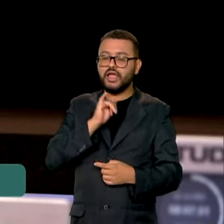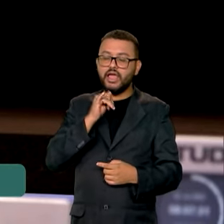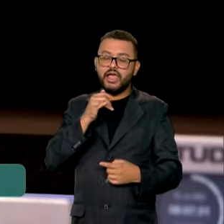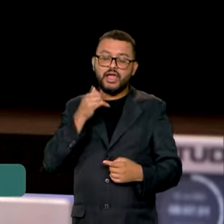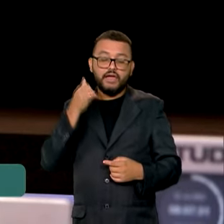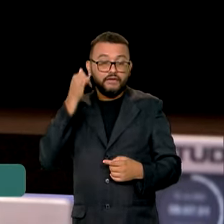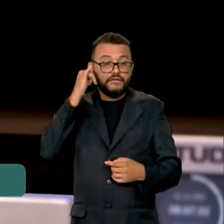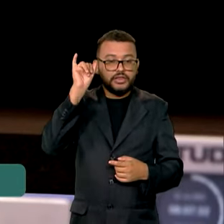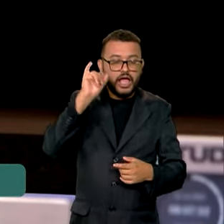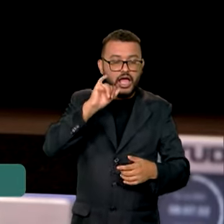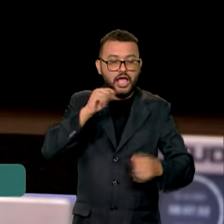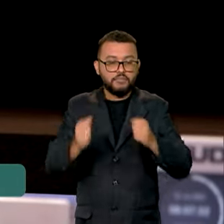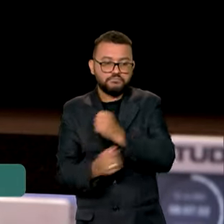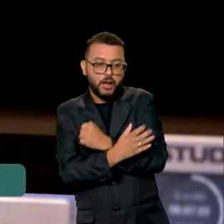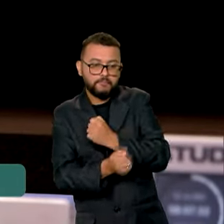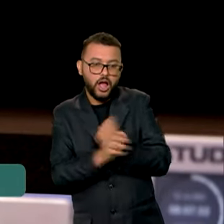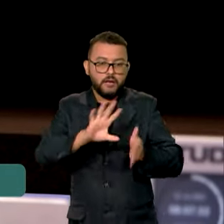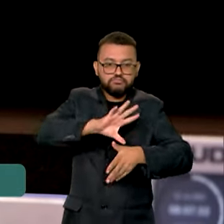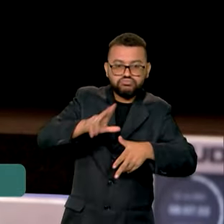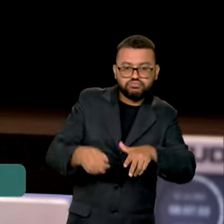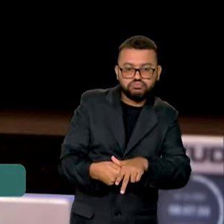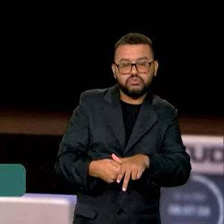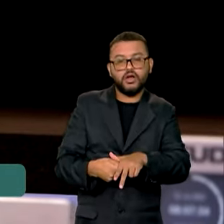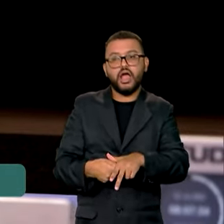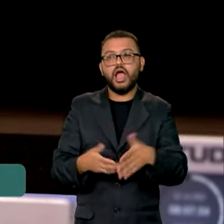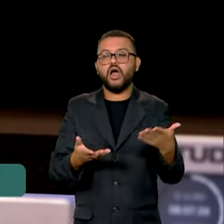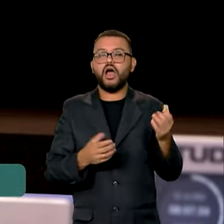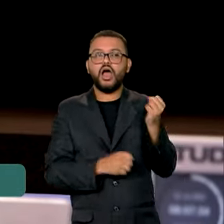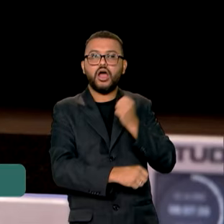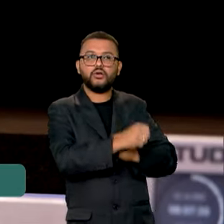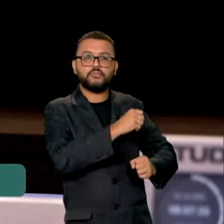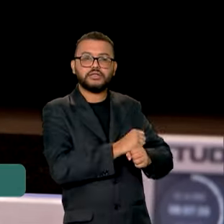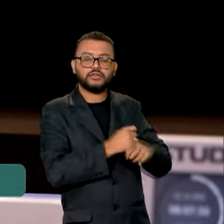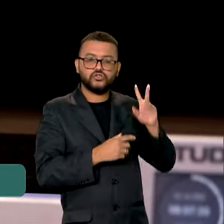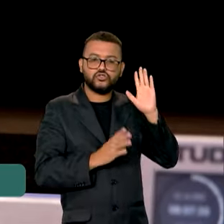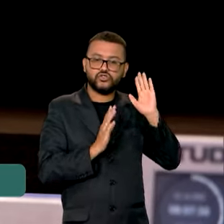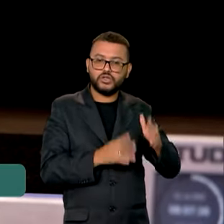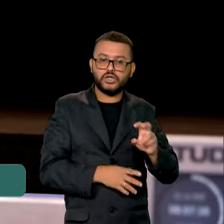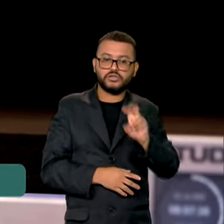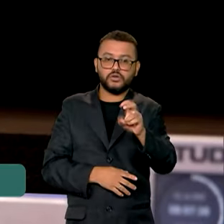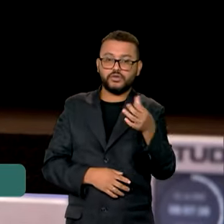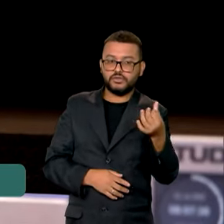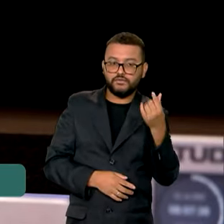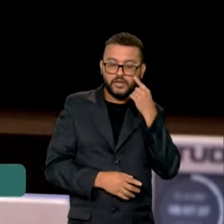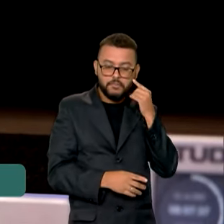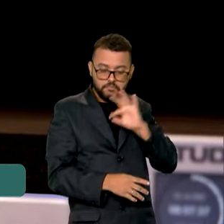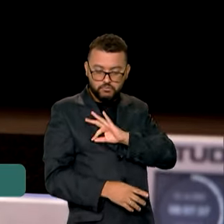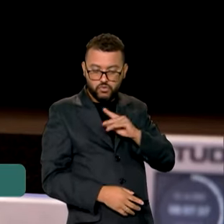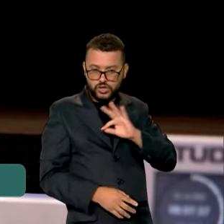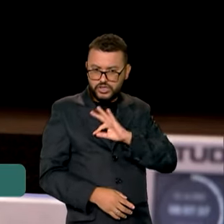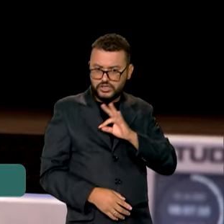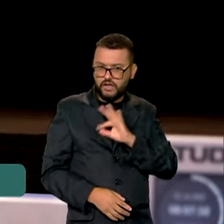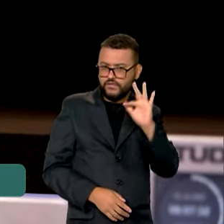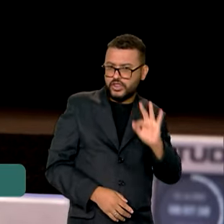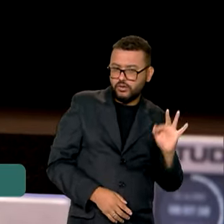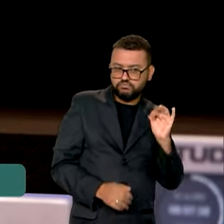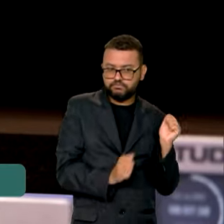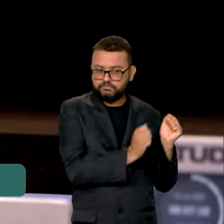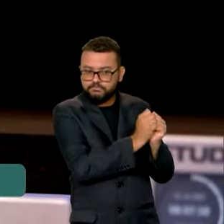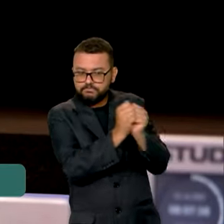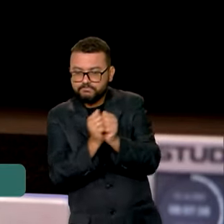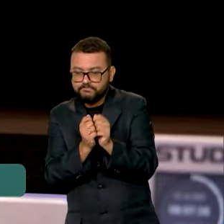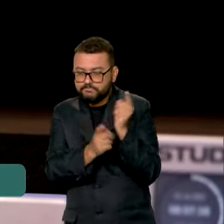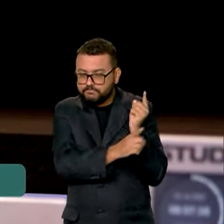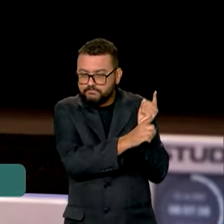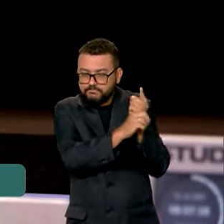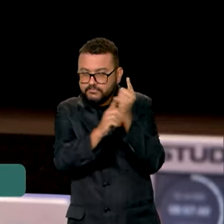Né? Só do ano passado para esse ano, nós fizemos já mais de 56 operações com a Polícia Federal de